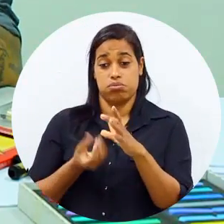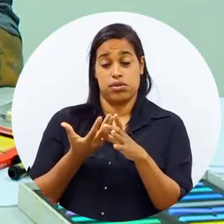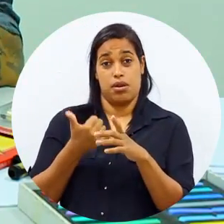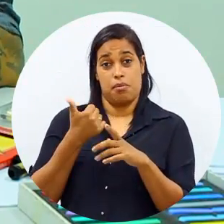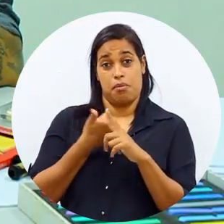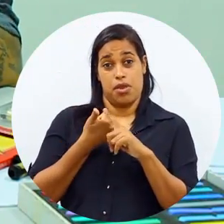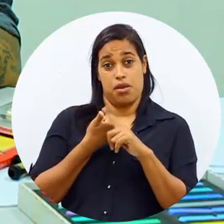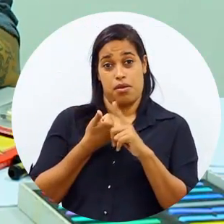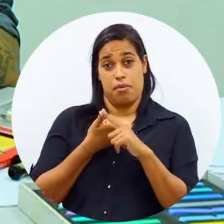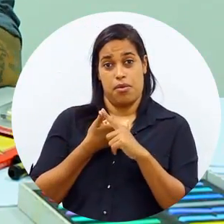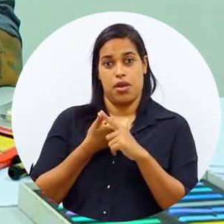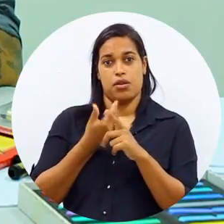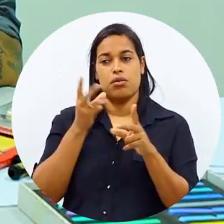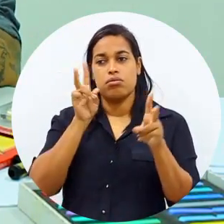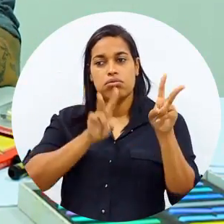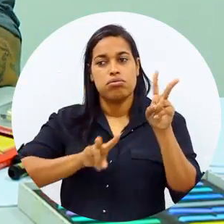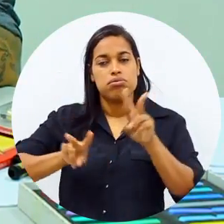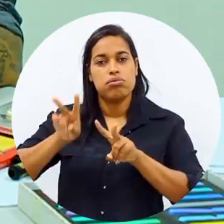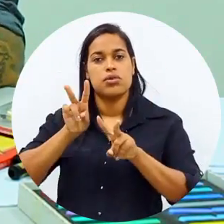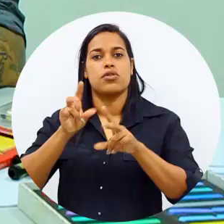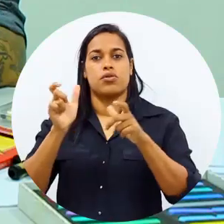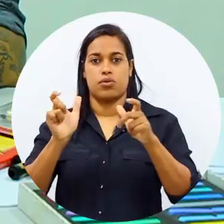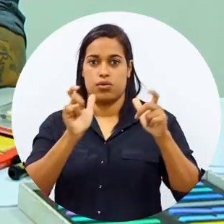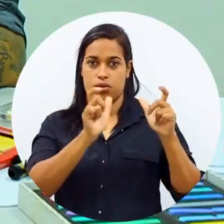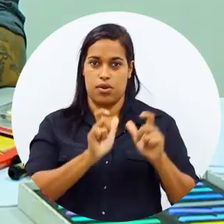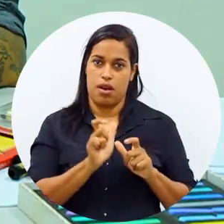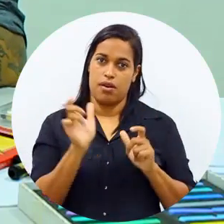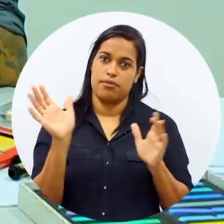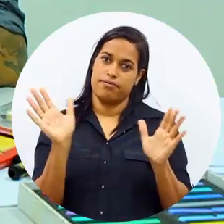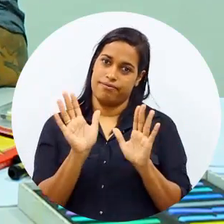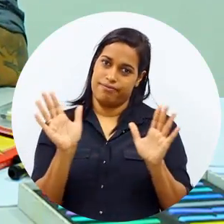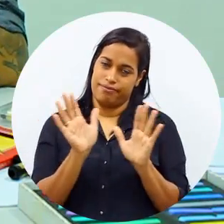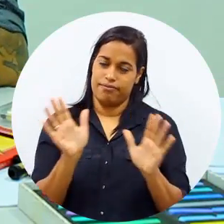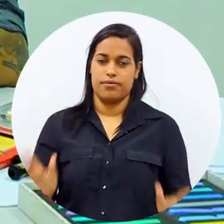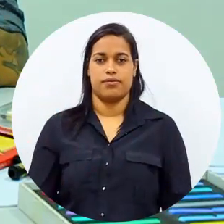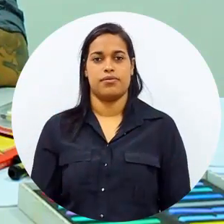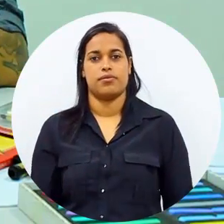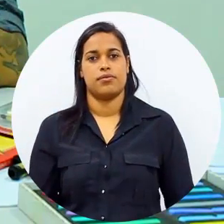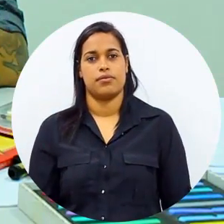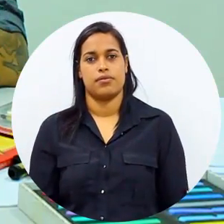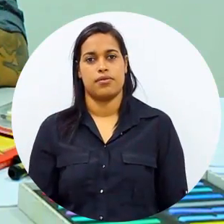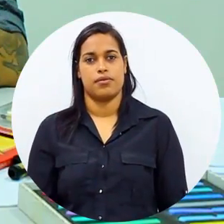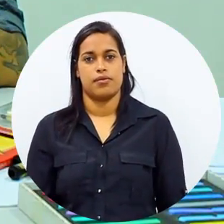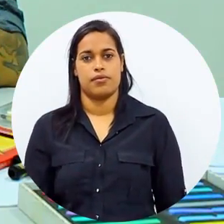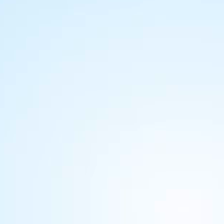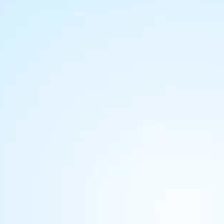criar o nosso primeiro rendering manual de uma vista de um ambiente. Até lá!